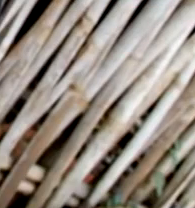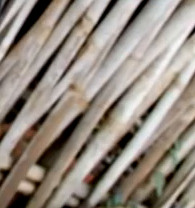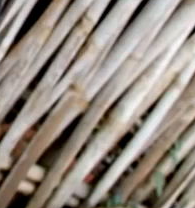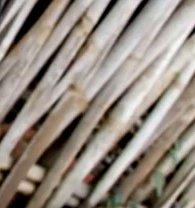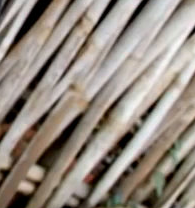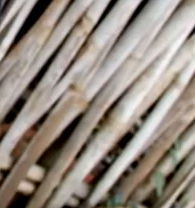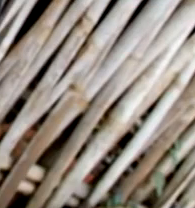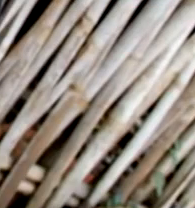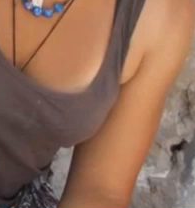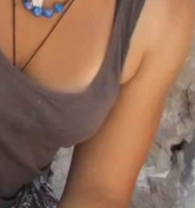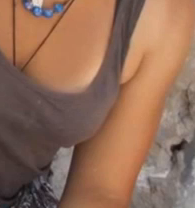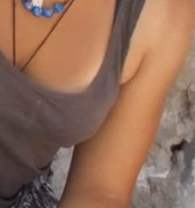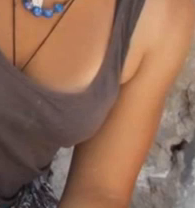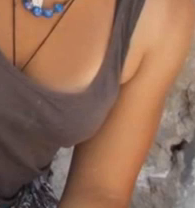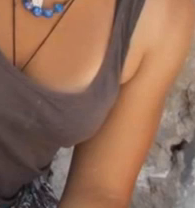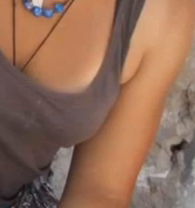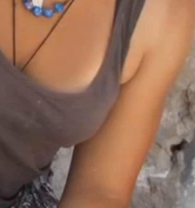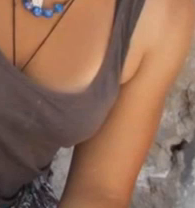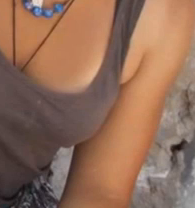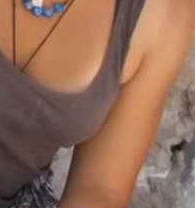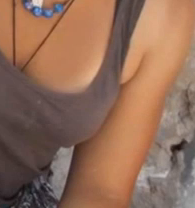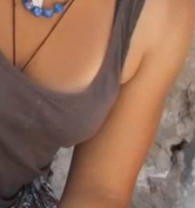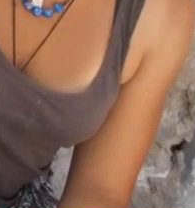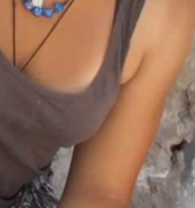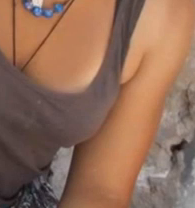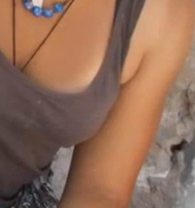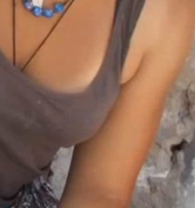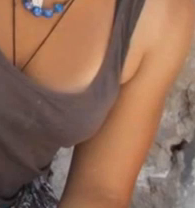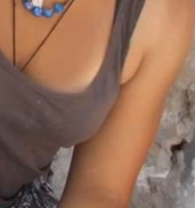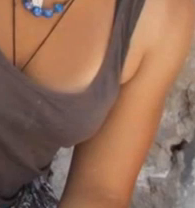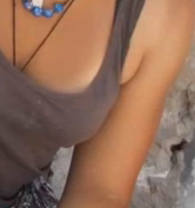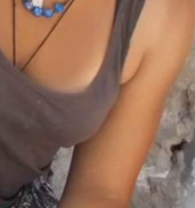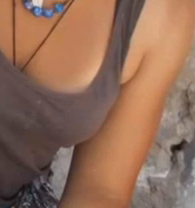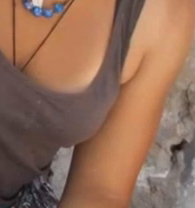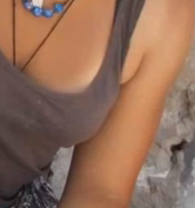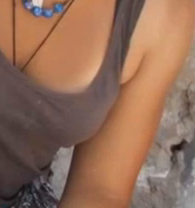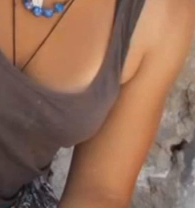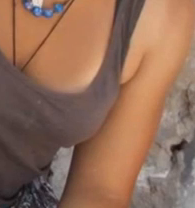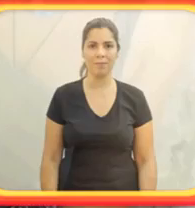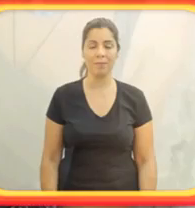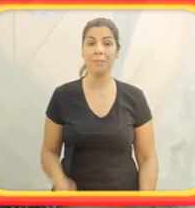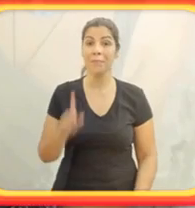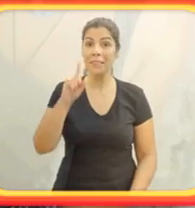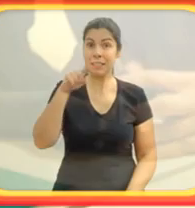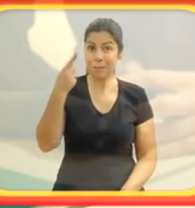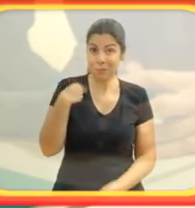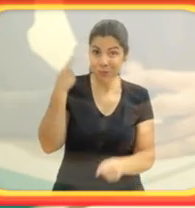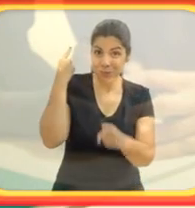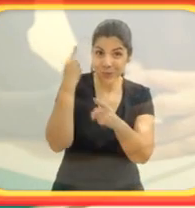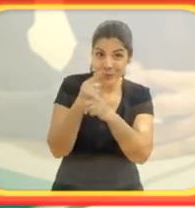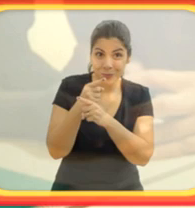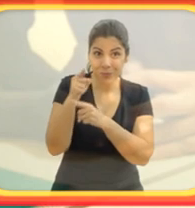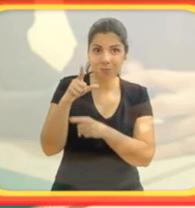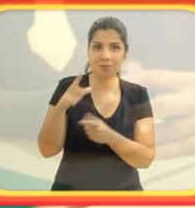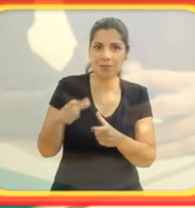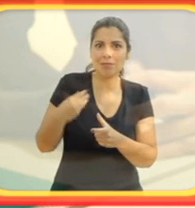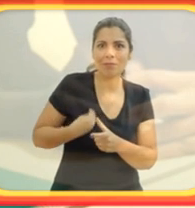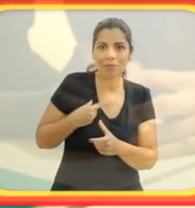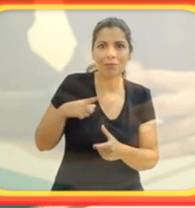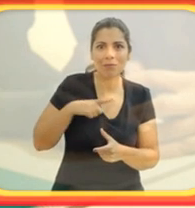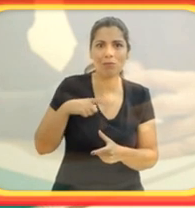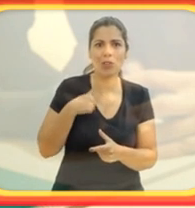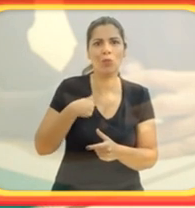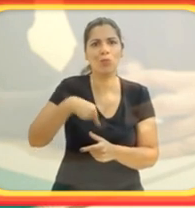Eles sorriem. Na segunda, ao lado de um homem. Ela sorri e ele está com a mão esquerda próxima à boca. Depois que eu descobri para onde eu exatamente tinha